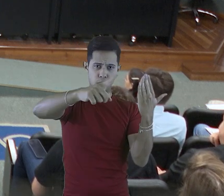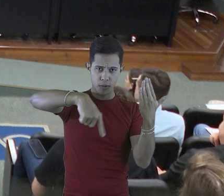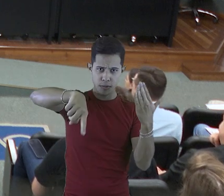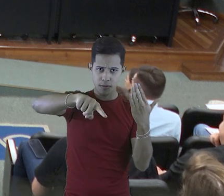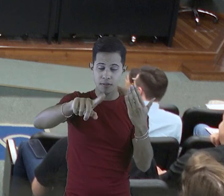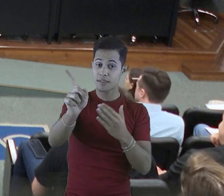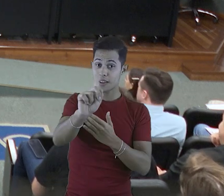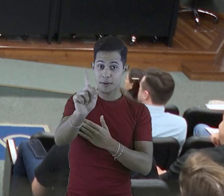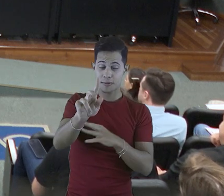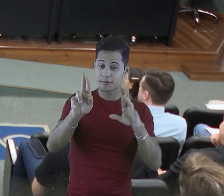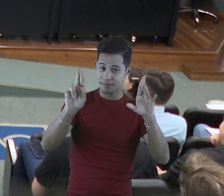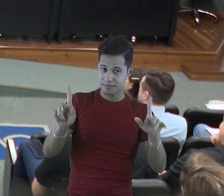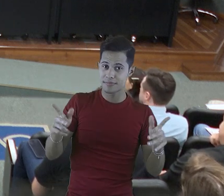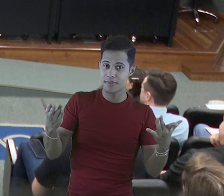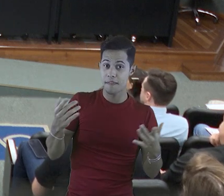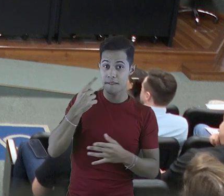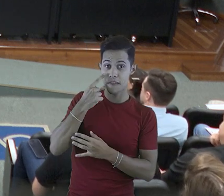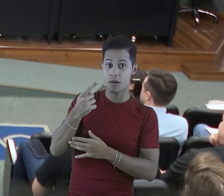Viu?